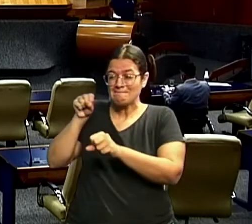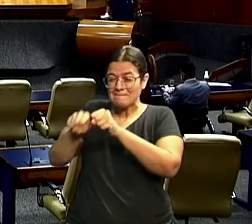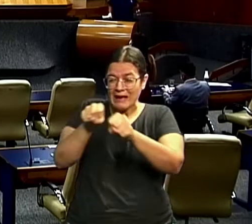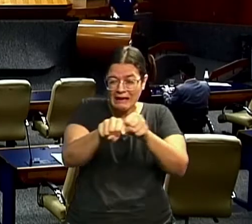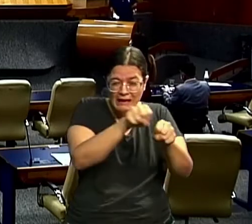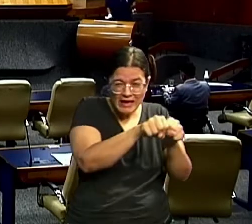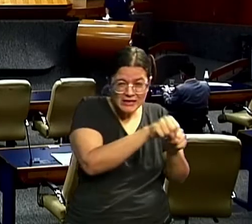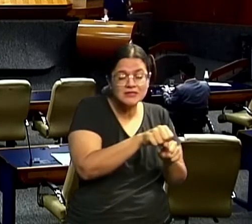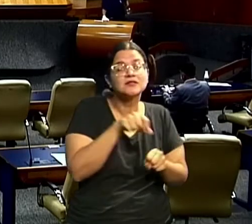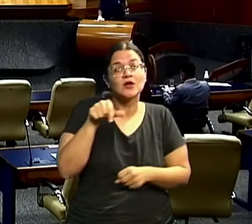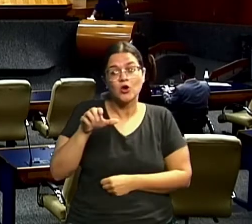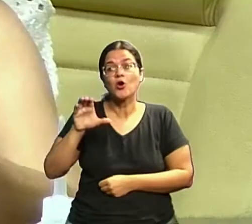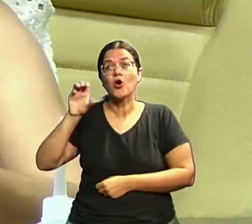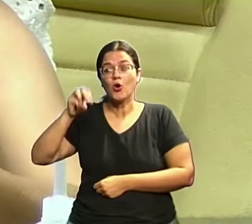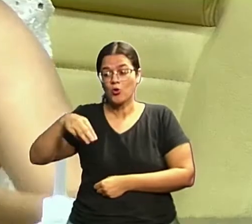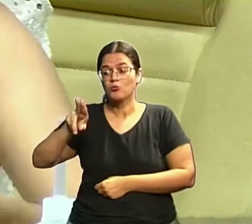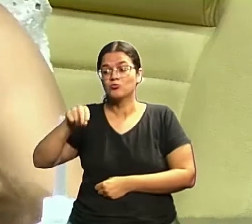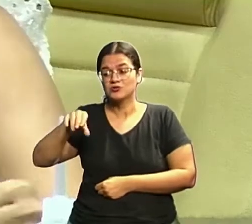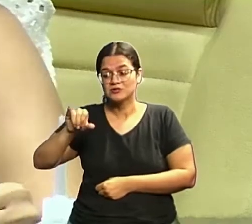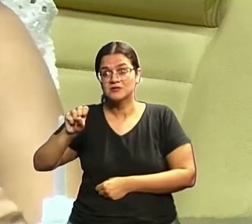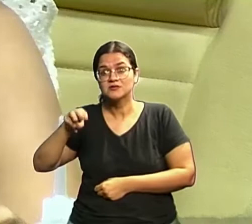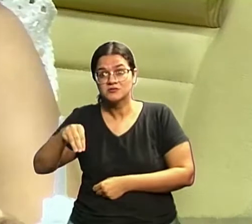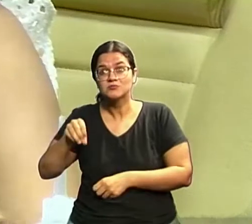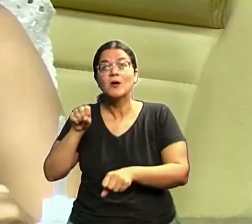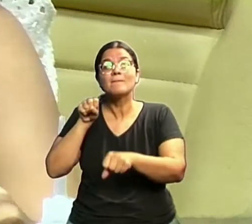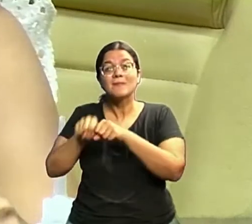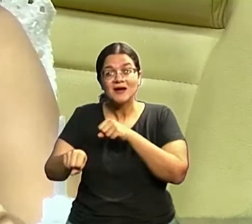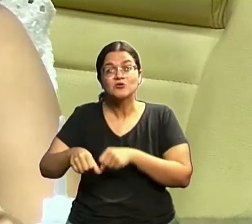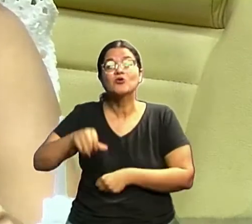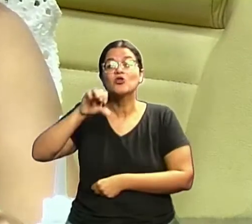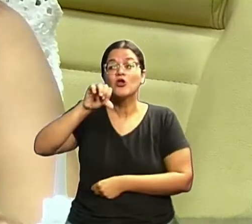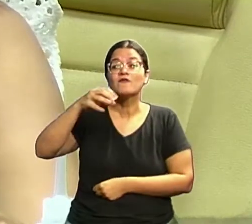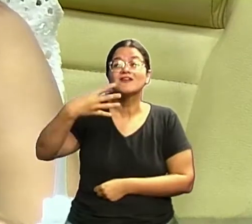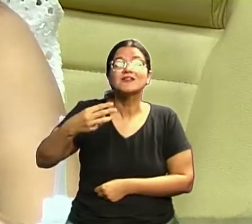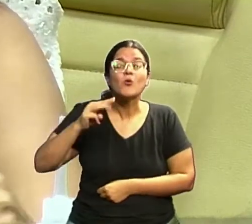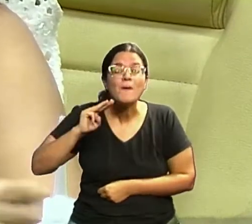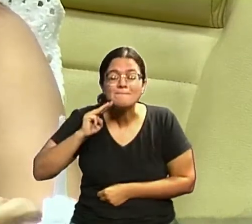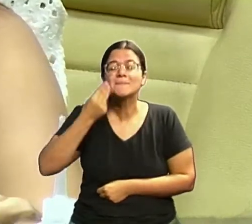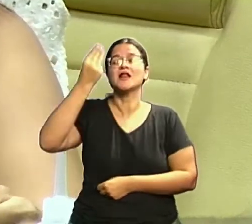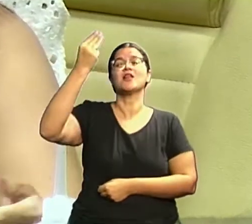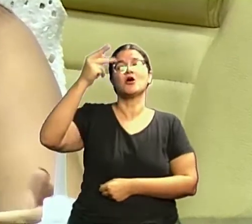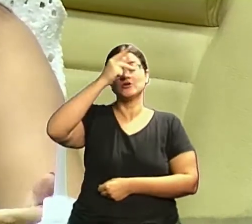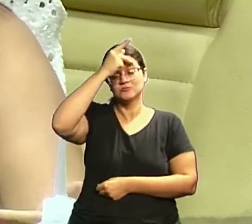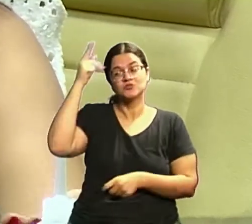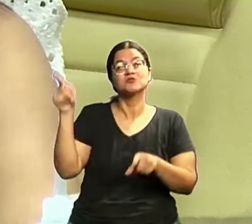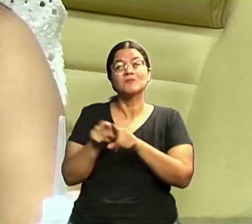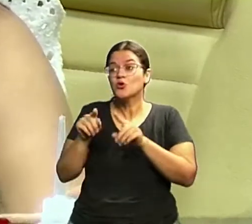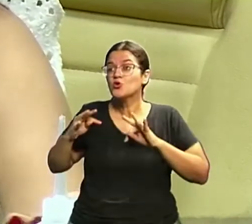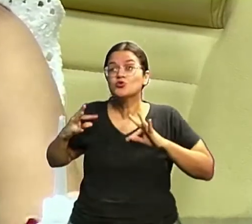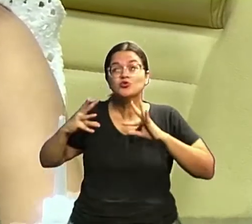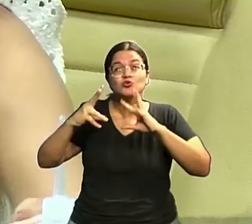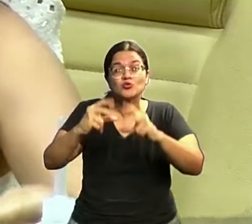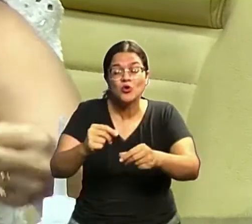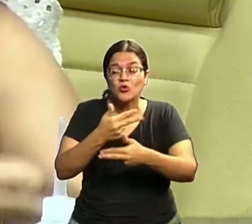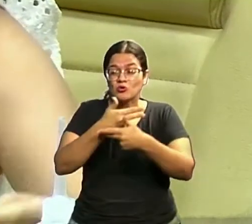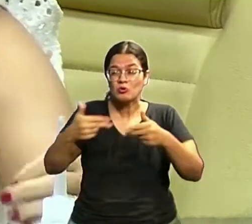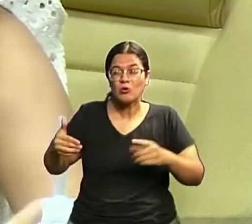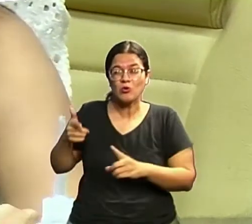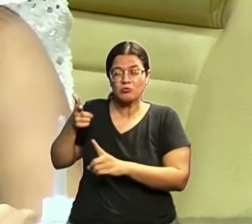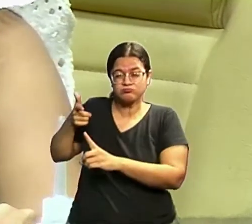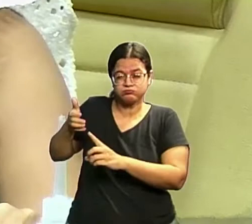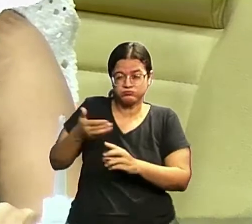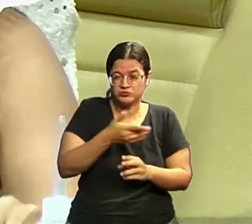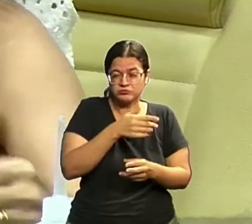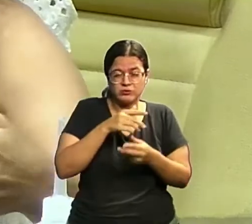forma igual. O comunismo, para você ter uma ideia, matou mais de 94 milhões de pessoas. Então, que todos os regimes totalitários genocidas